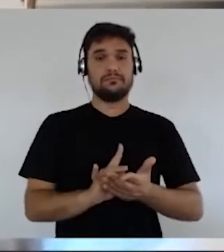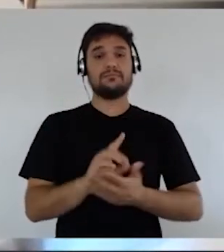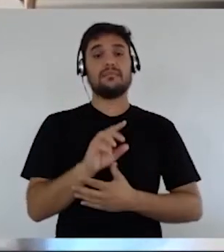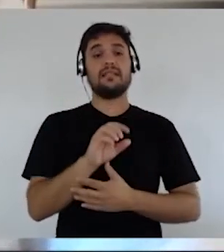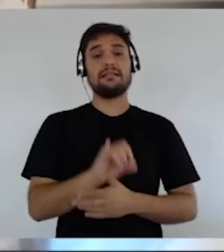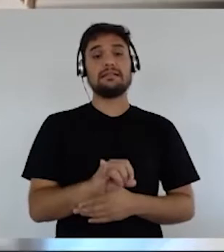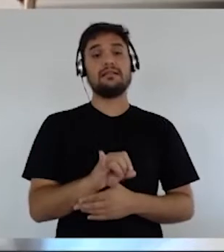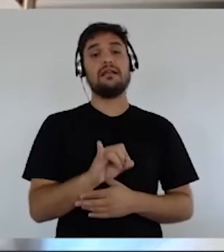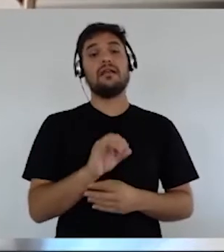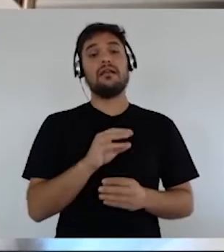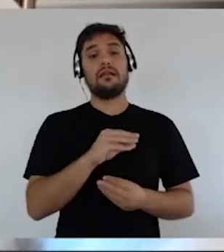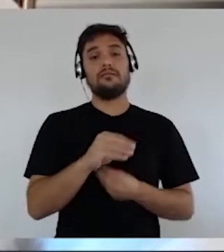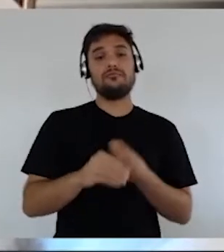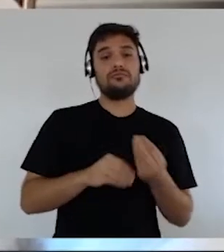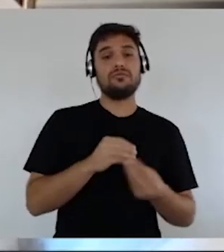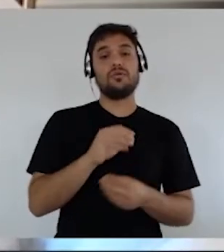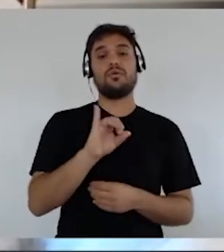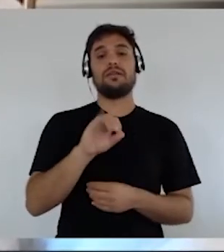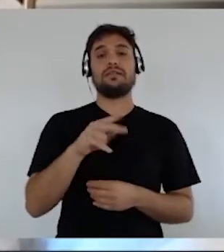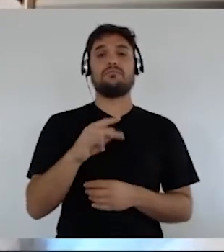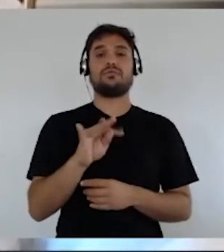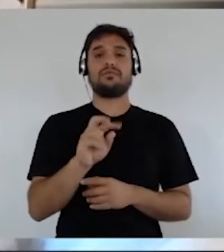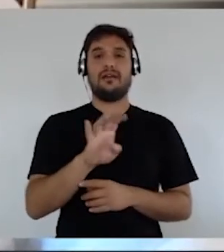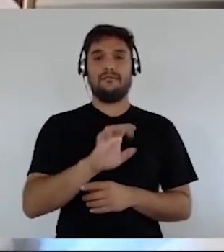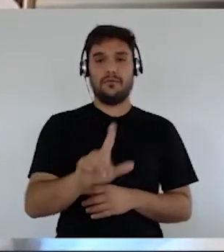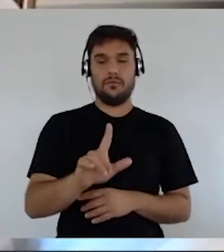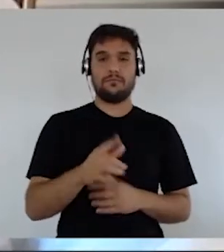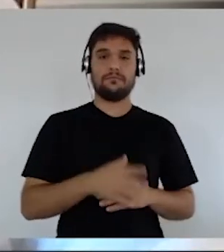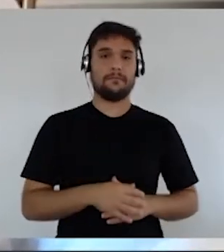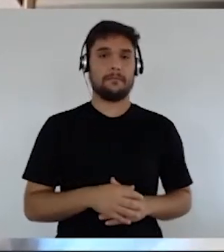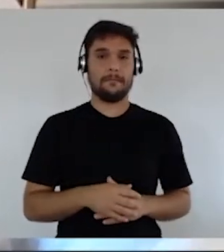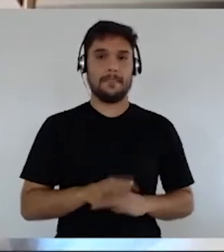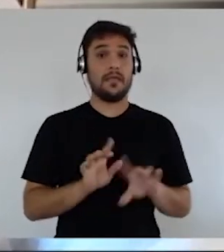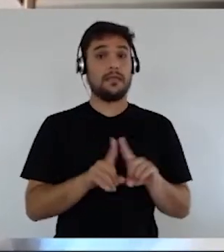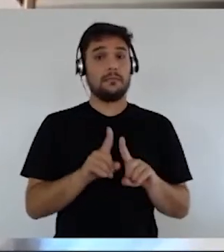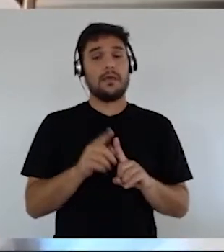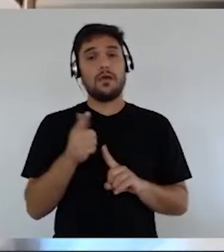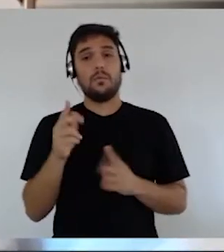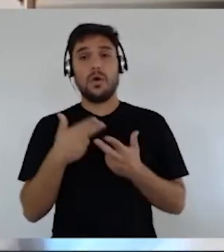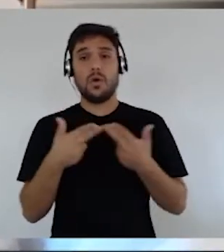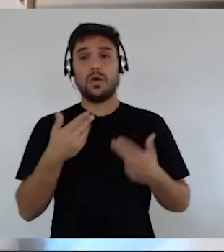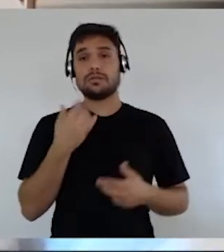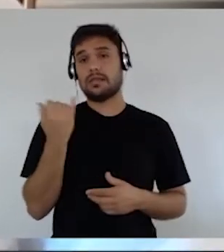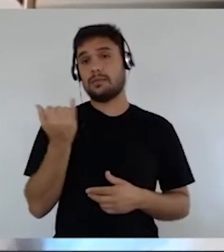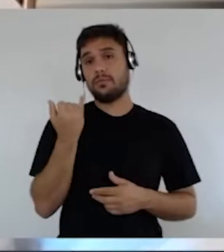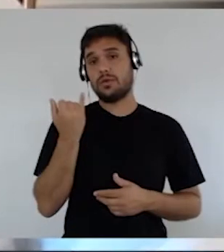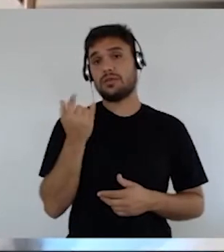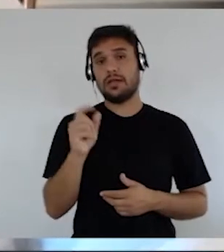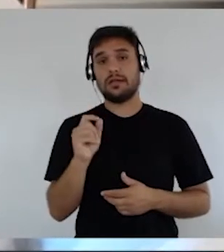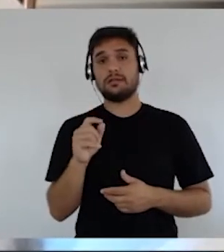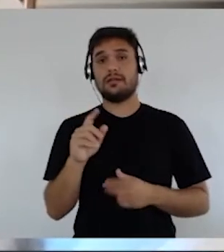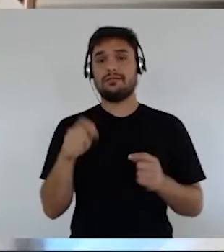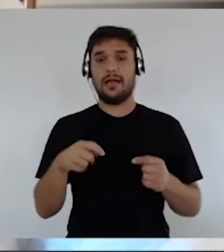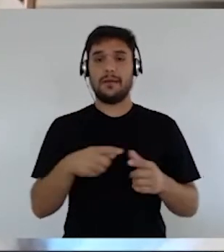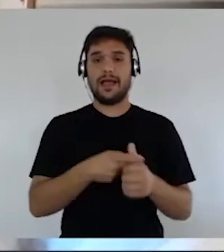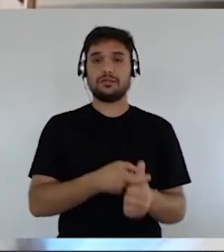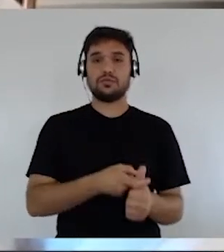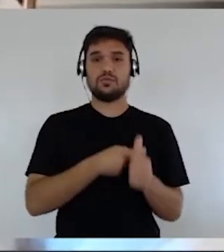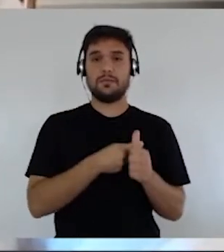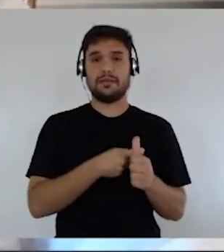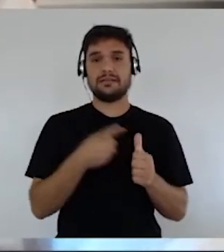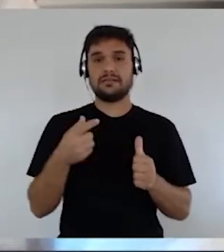ela envolver o executado. Também uma nota muito interessante é que pode haver suspensão